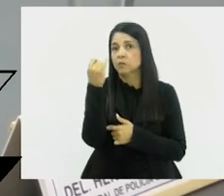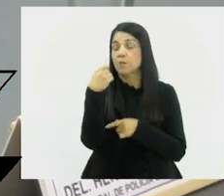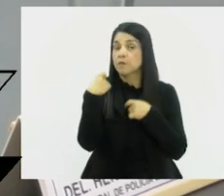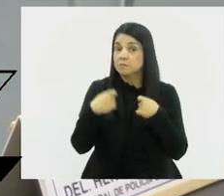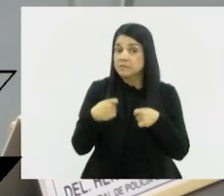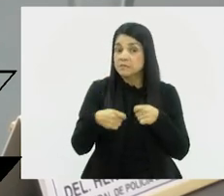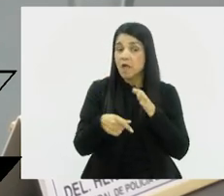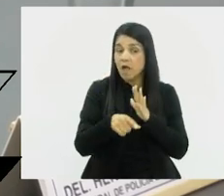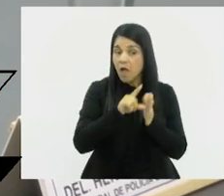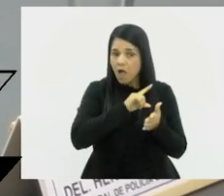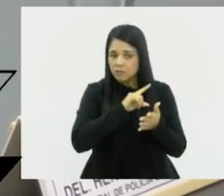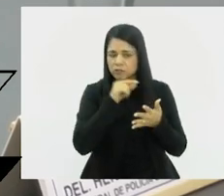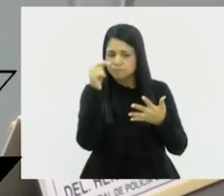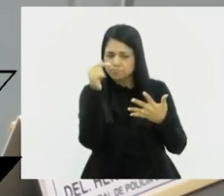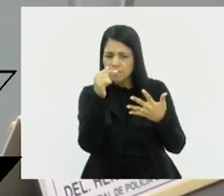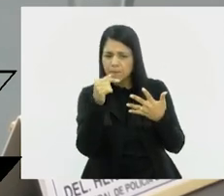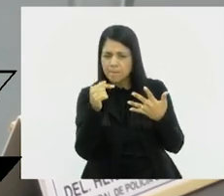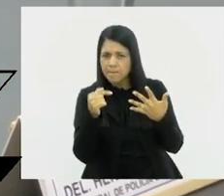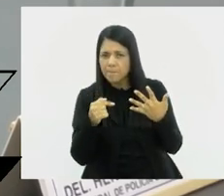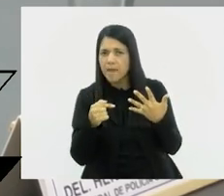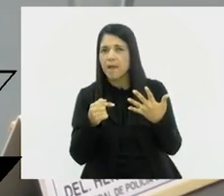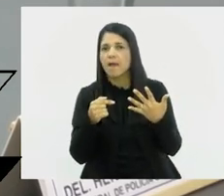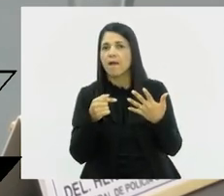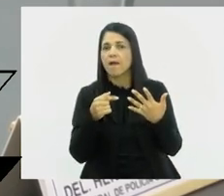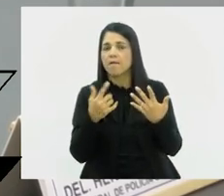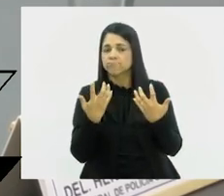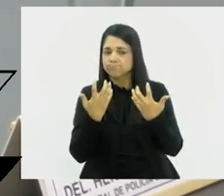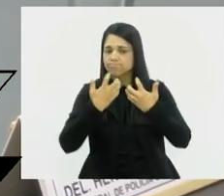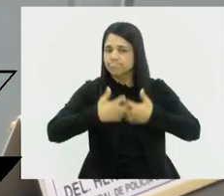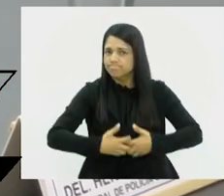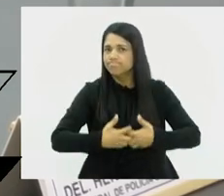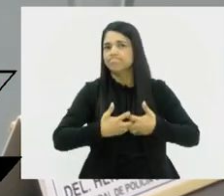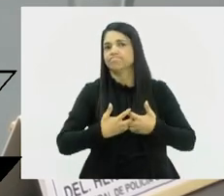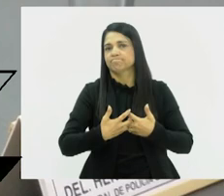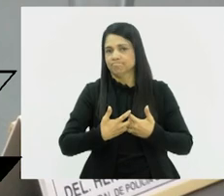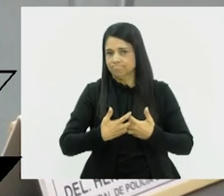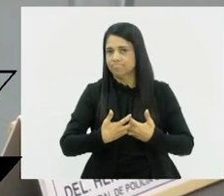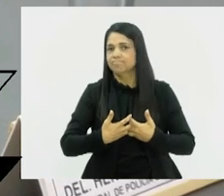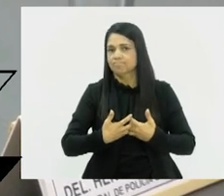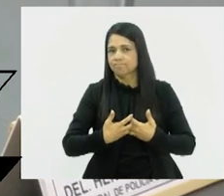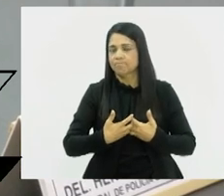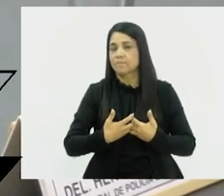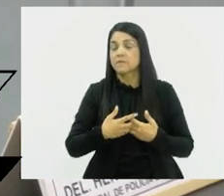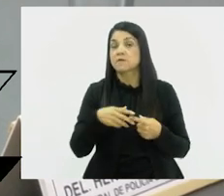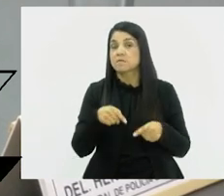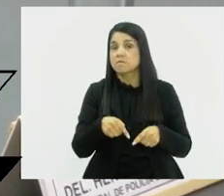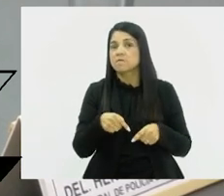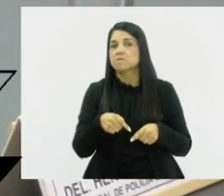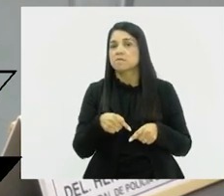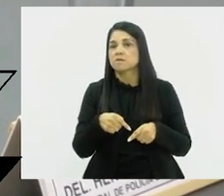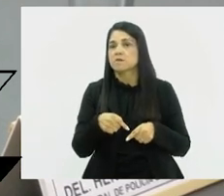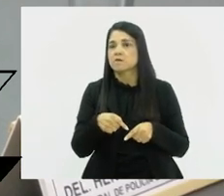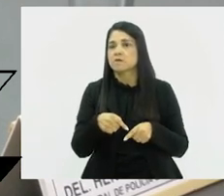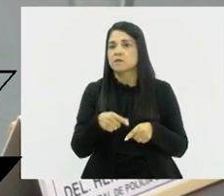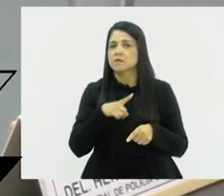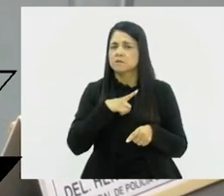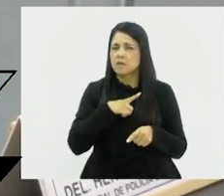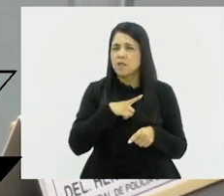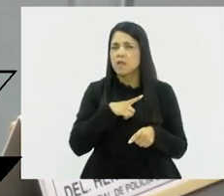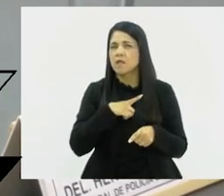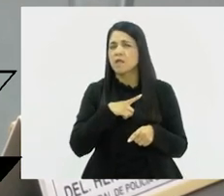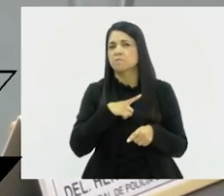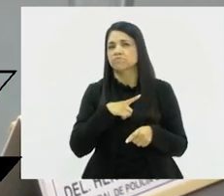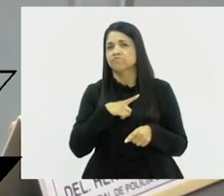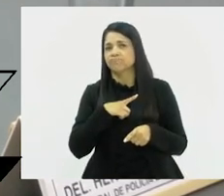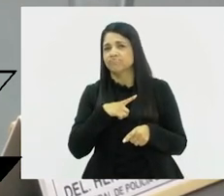eu acho que nós temos que viabilizar que isso aconteça de forma adequada também. Da mesma forma, por mais que conste que, haja,